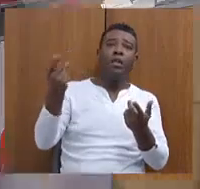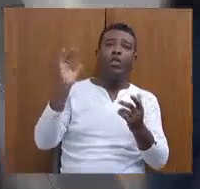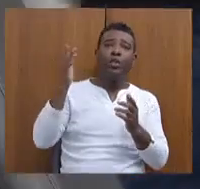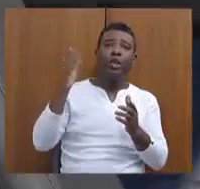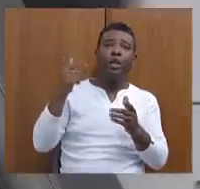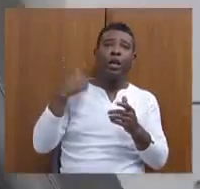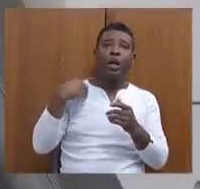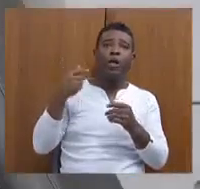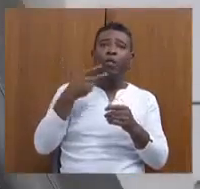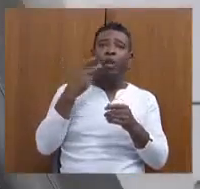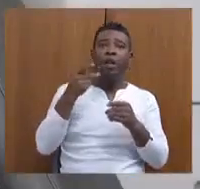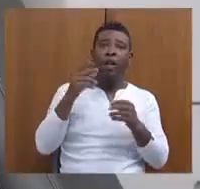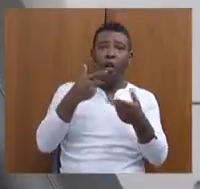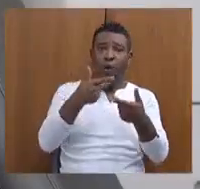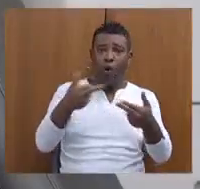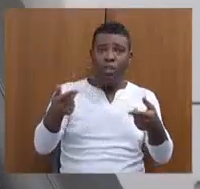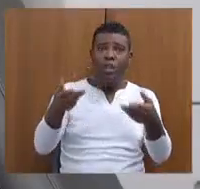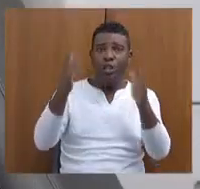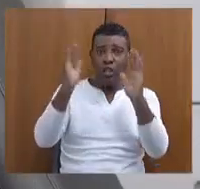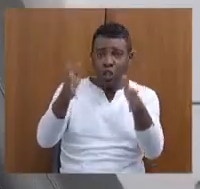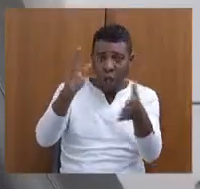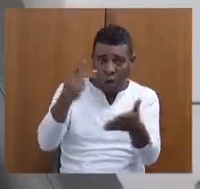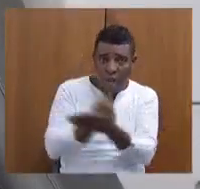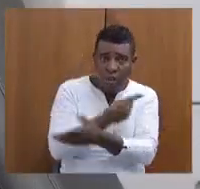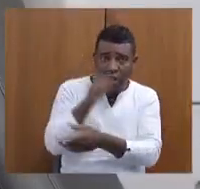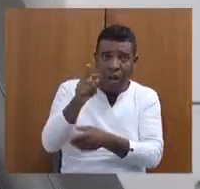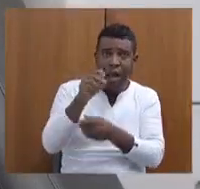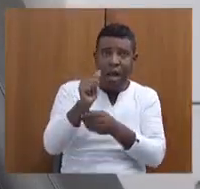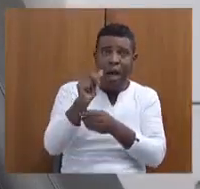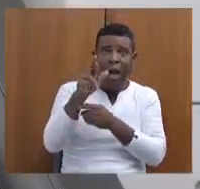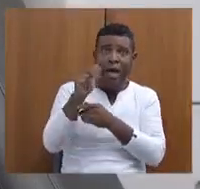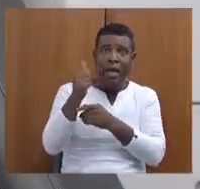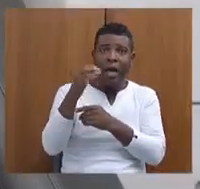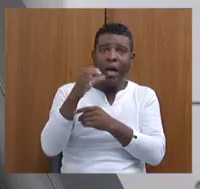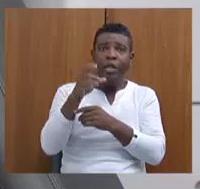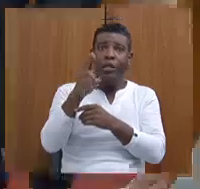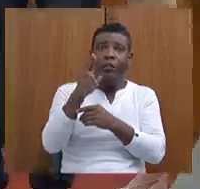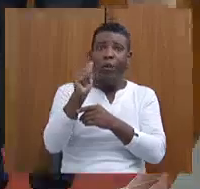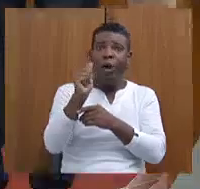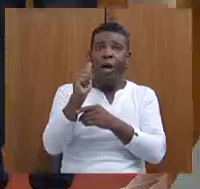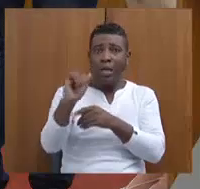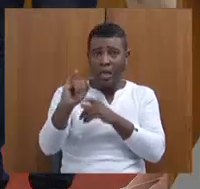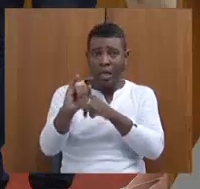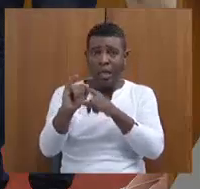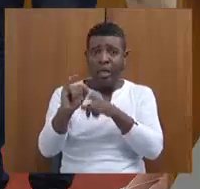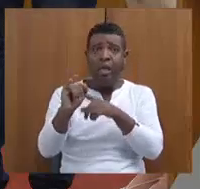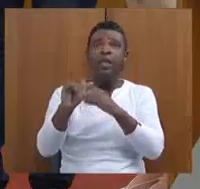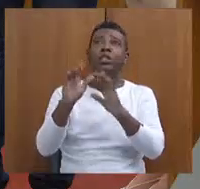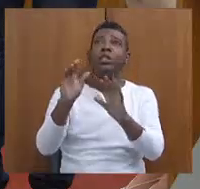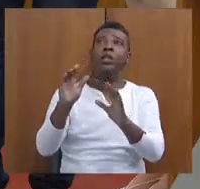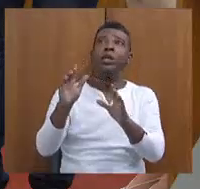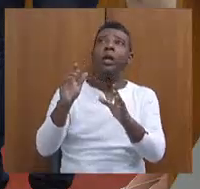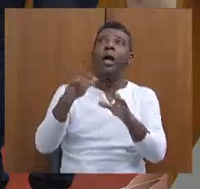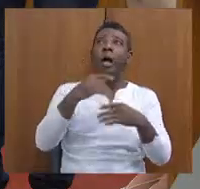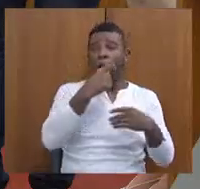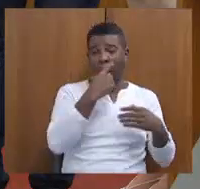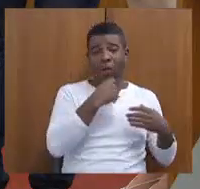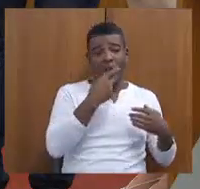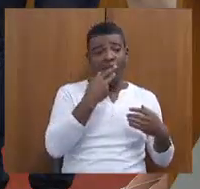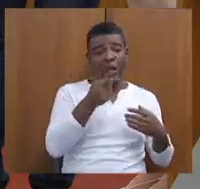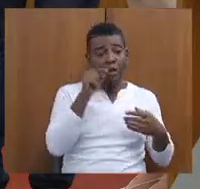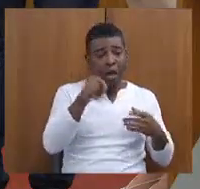aconteceram eu estou relatando que onde a mineração avança os processos de violência contra a mulher